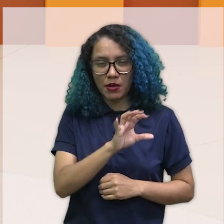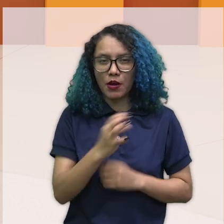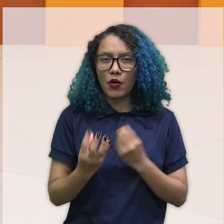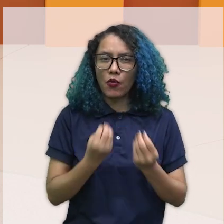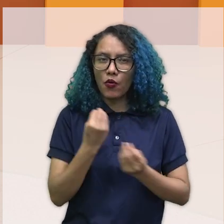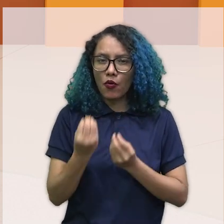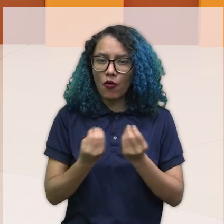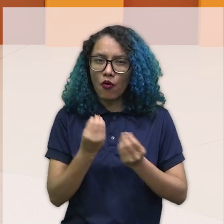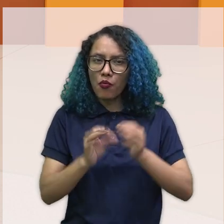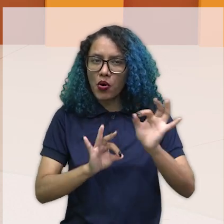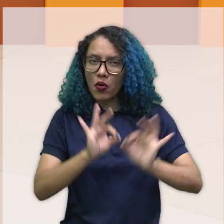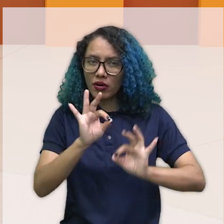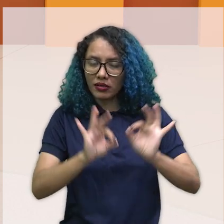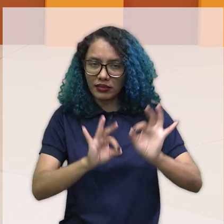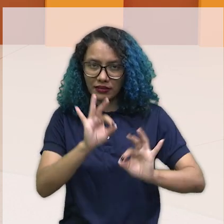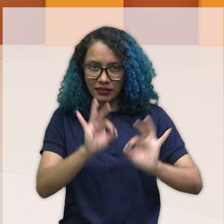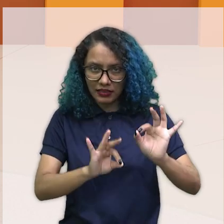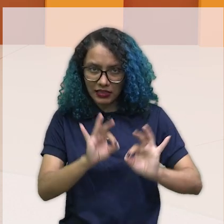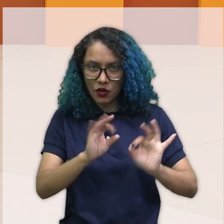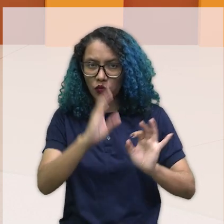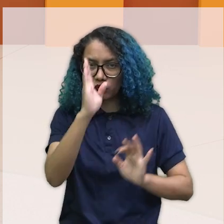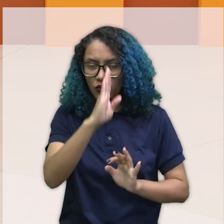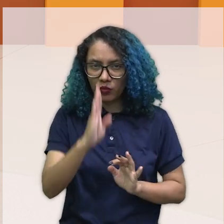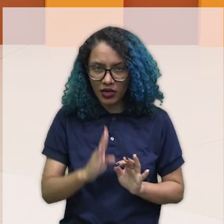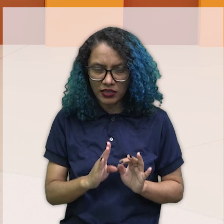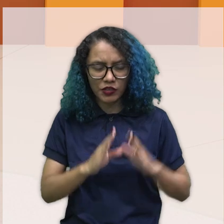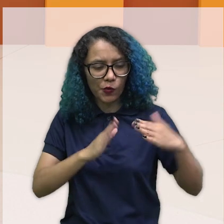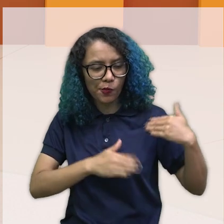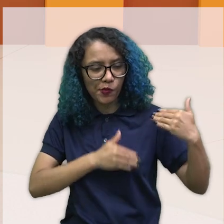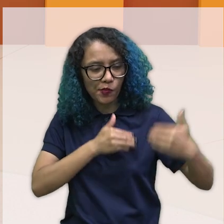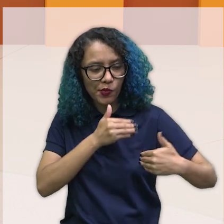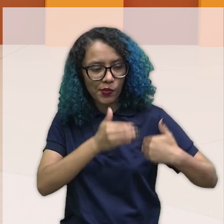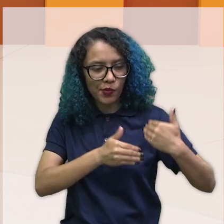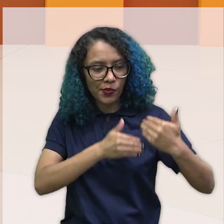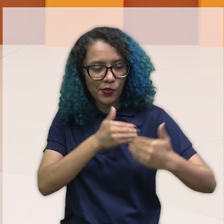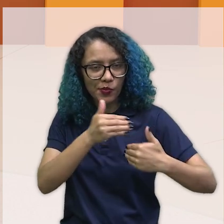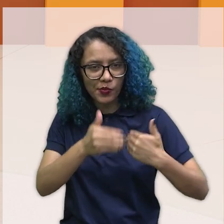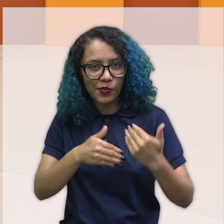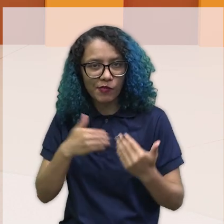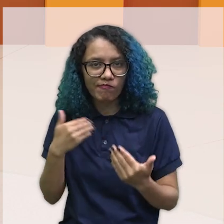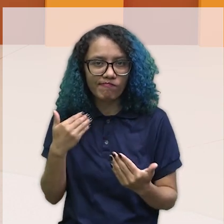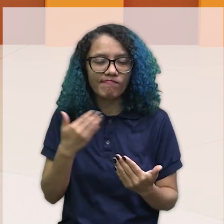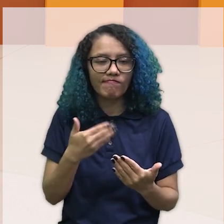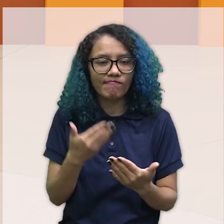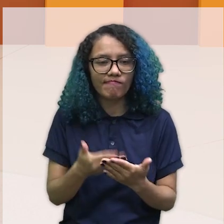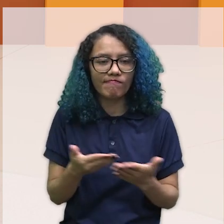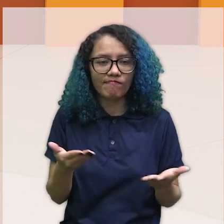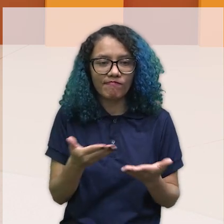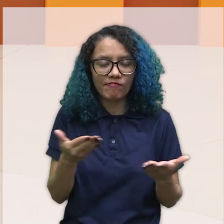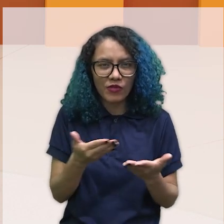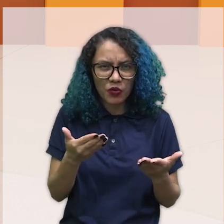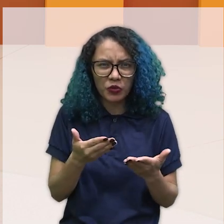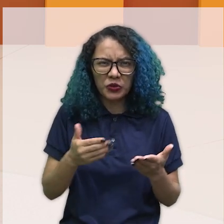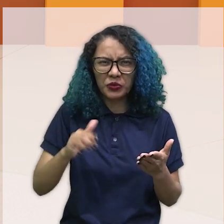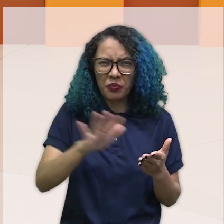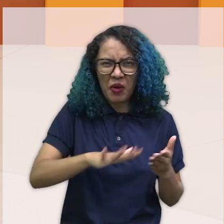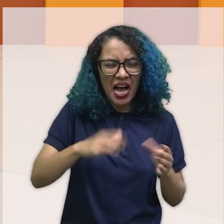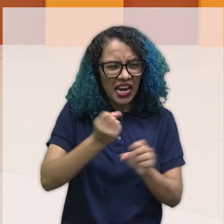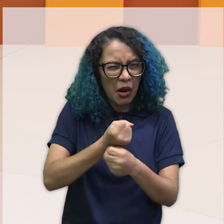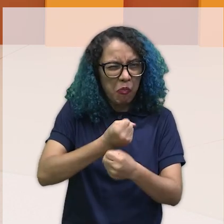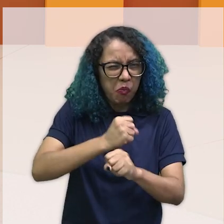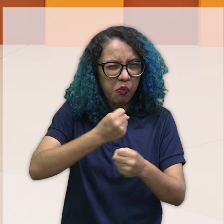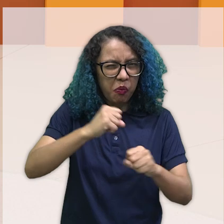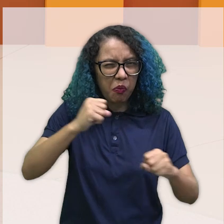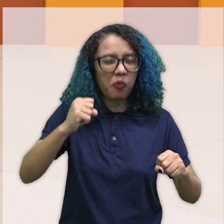território do nosso país se formou. Como o Brasil chegou a esses mais de 8,5 milhões de quilômetros quadrados que tem o